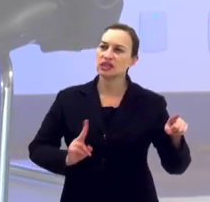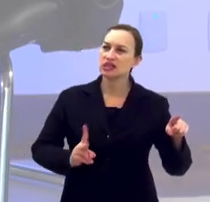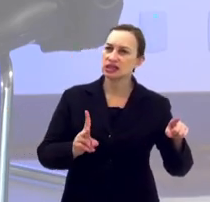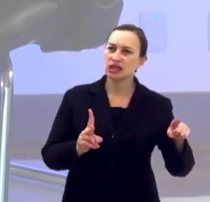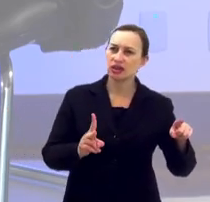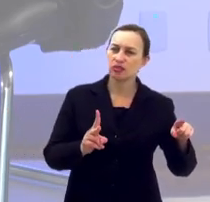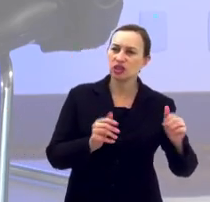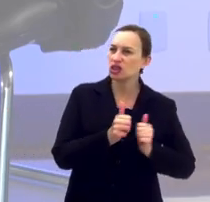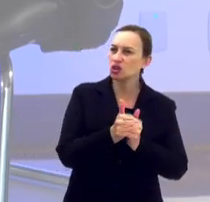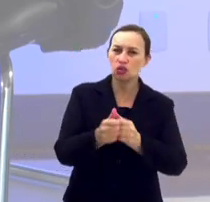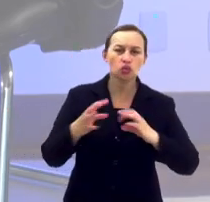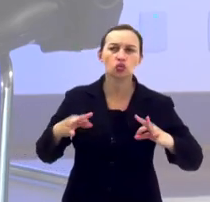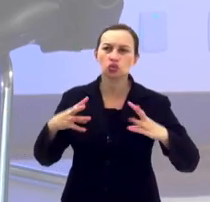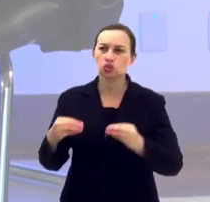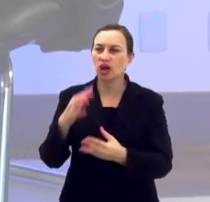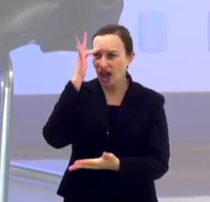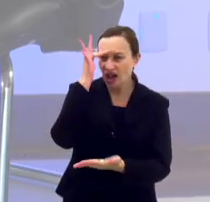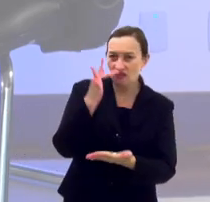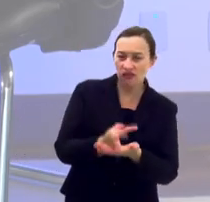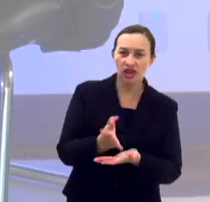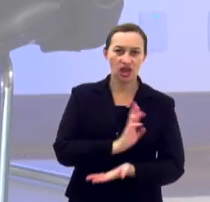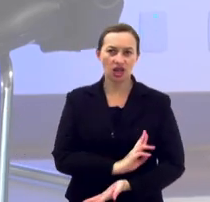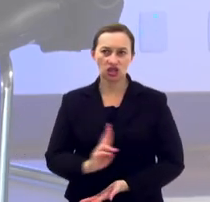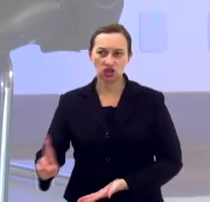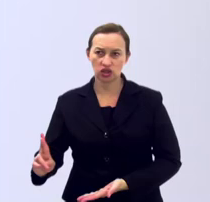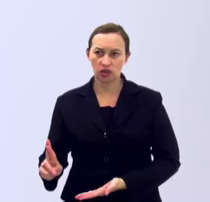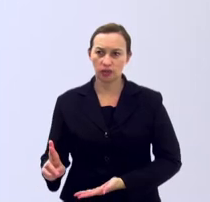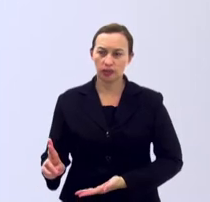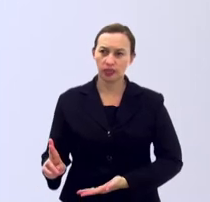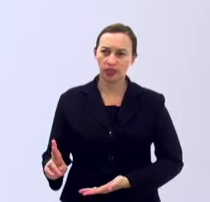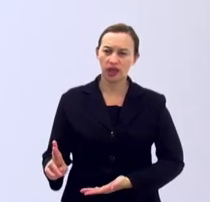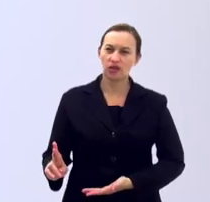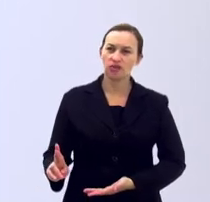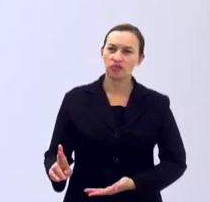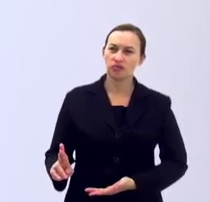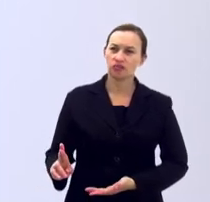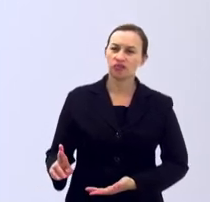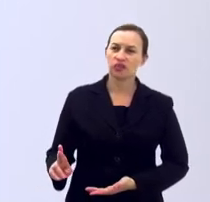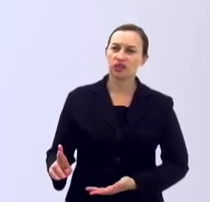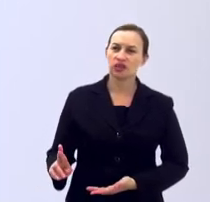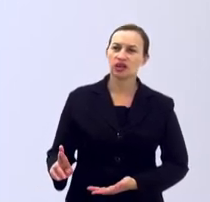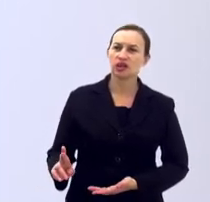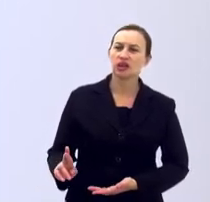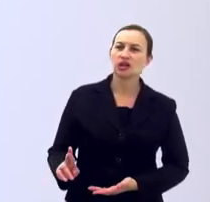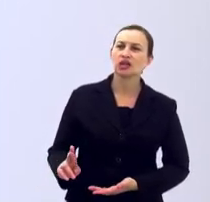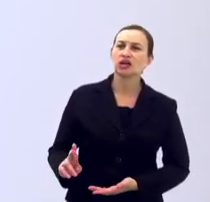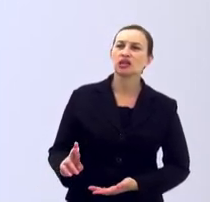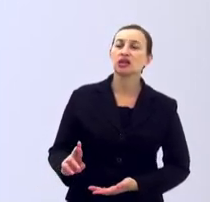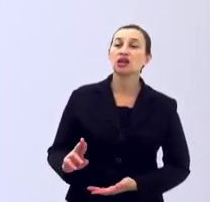sempre permeou isso tudo, a fé e a religião. A transmissão oral inicialmente, depois a